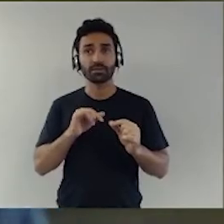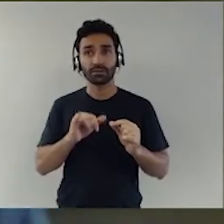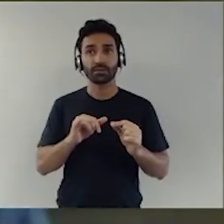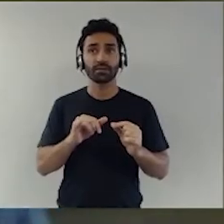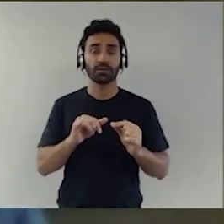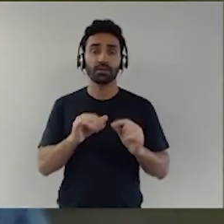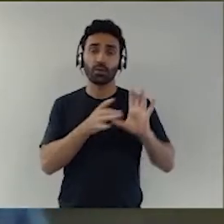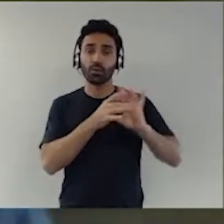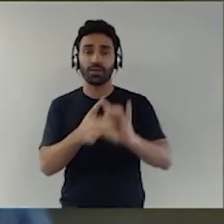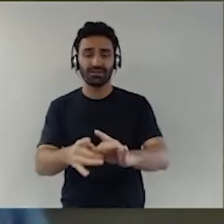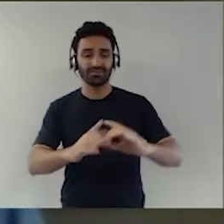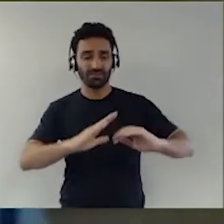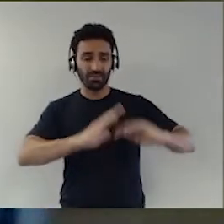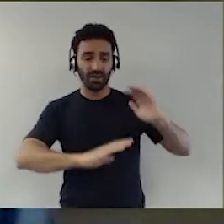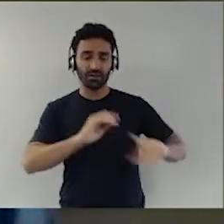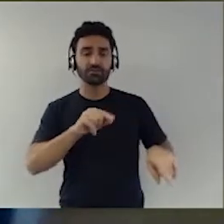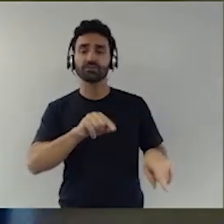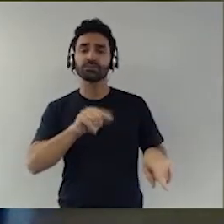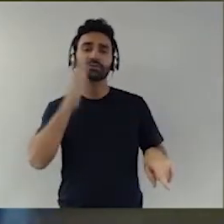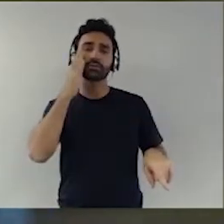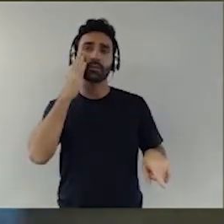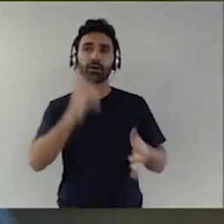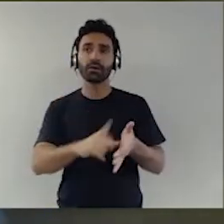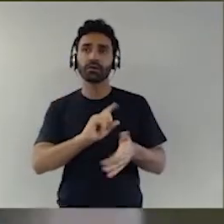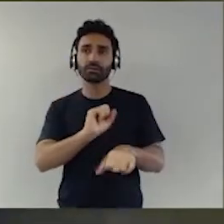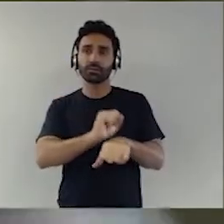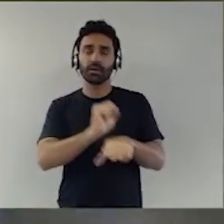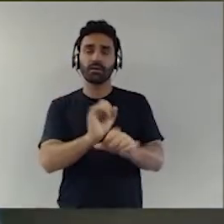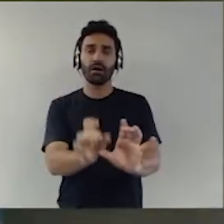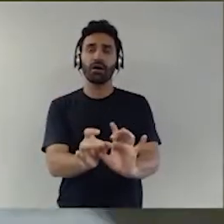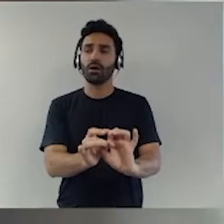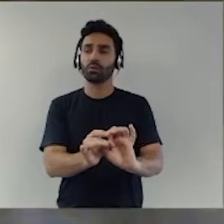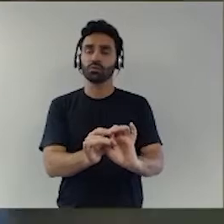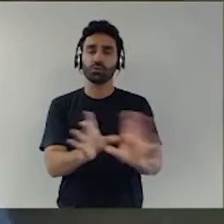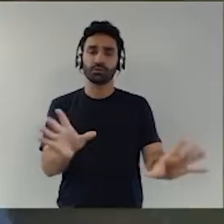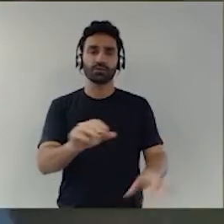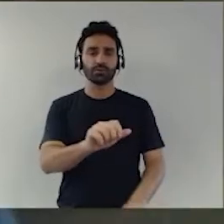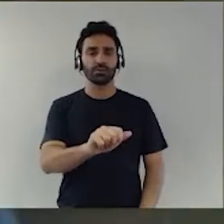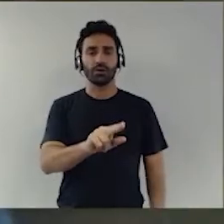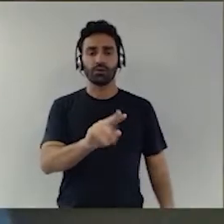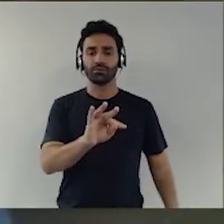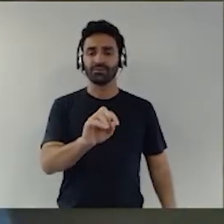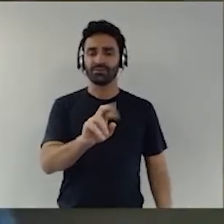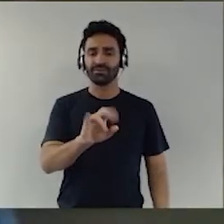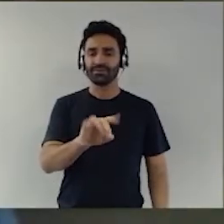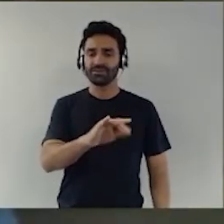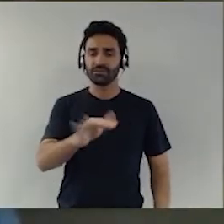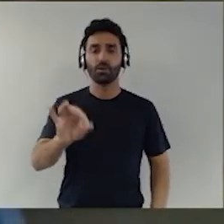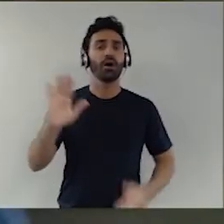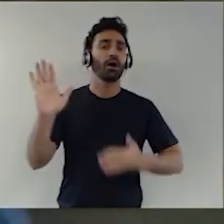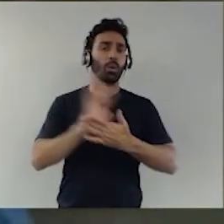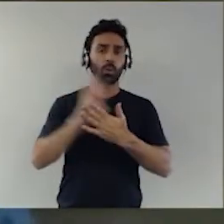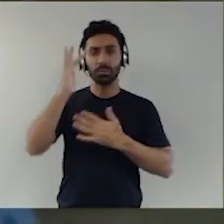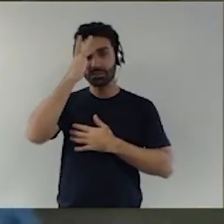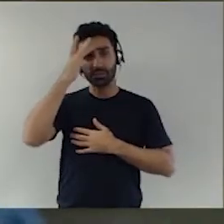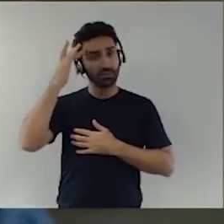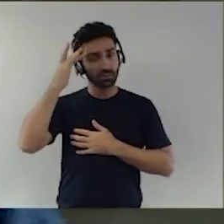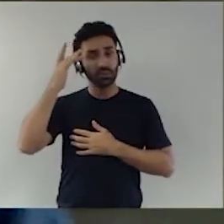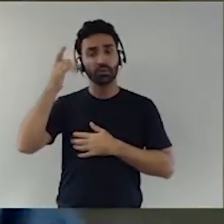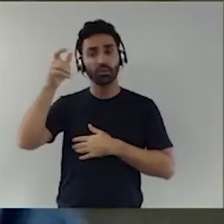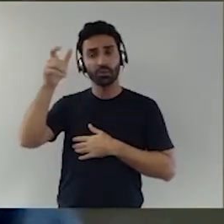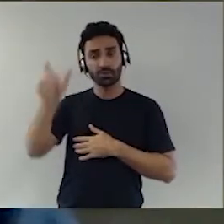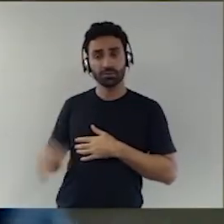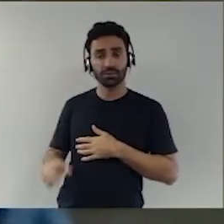em relação a autorizações. Por isso aqui, alguns juristas destacaram que essa